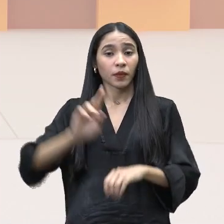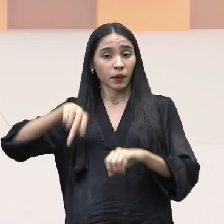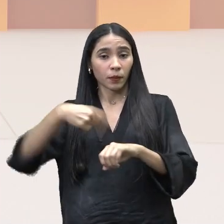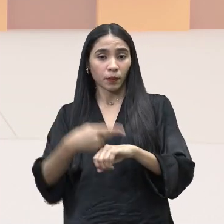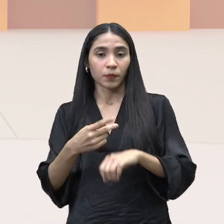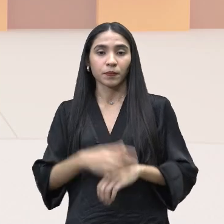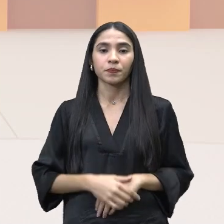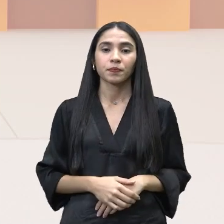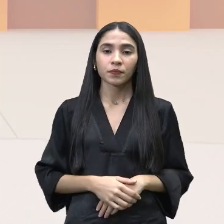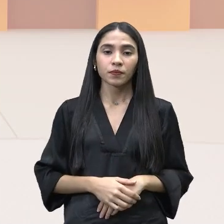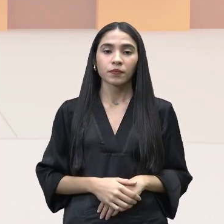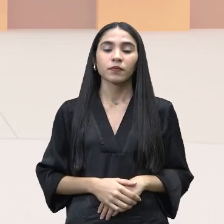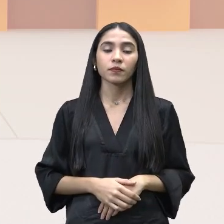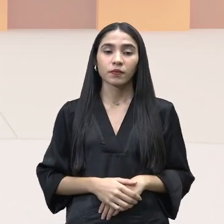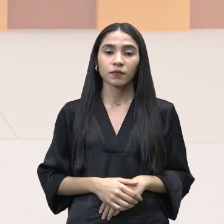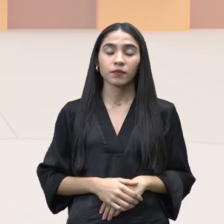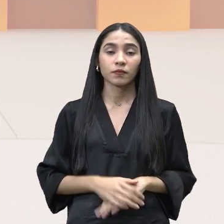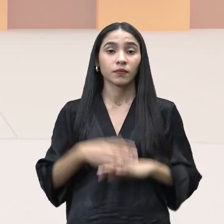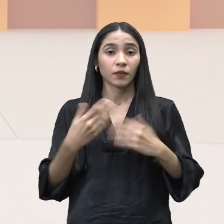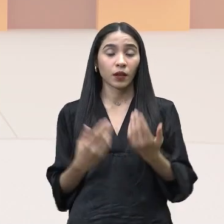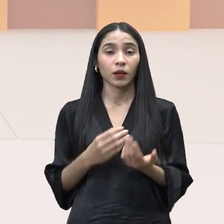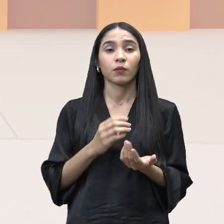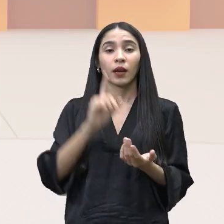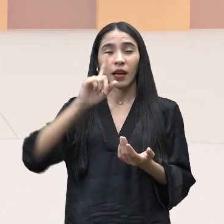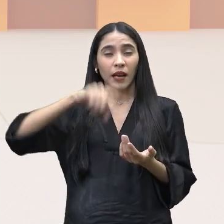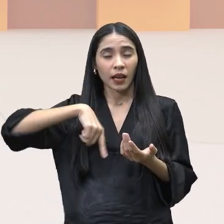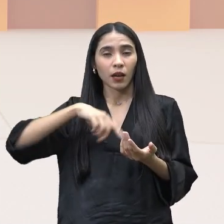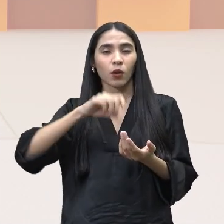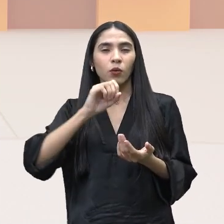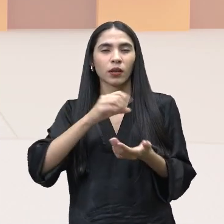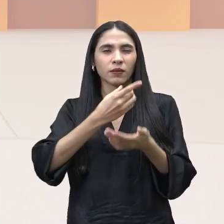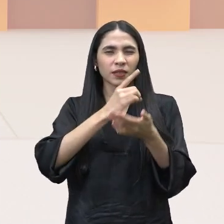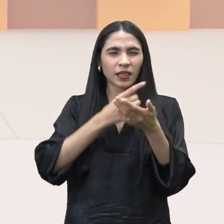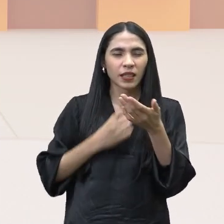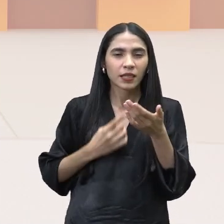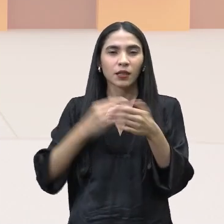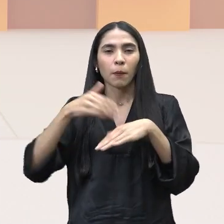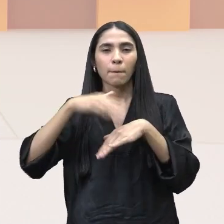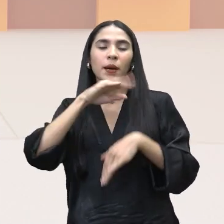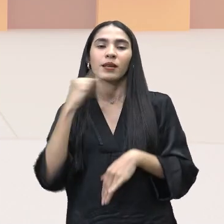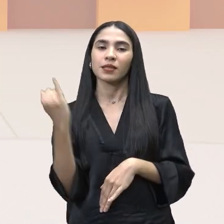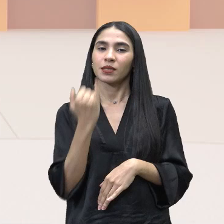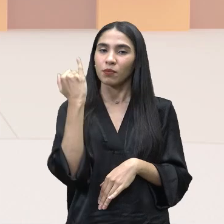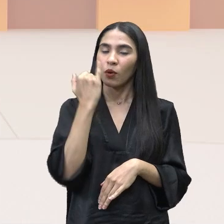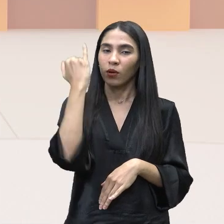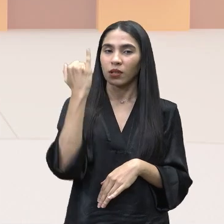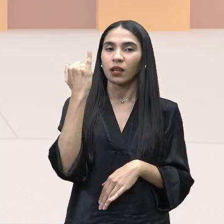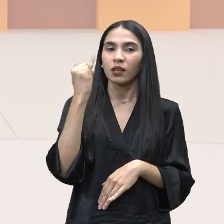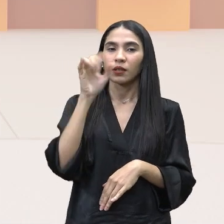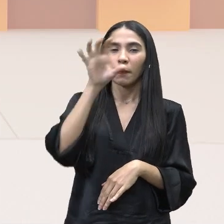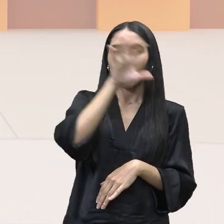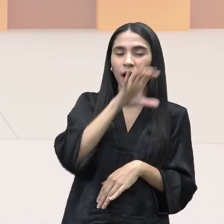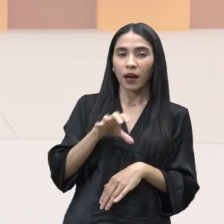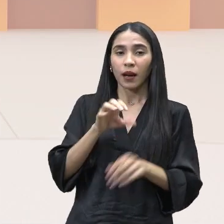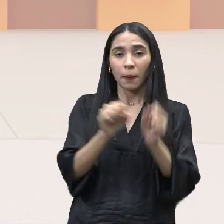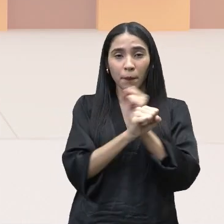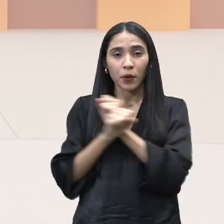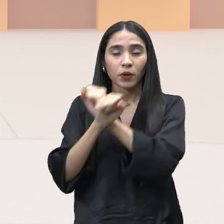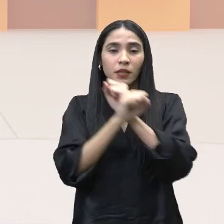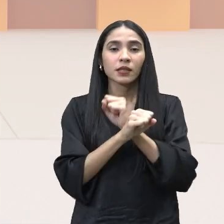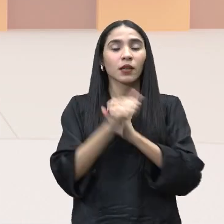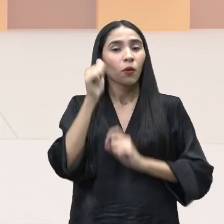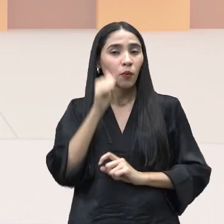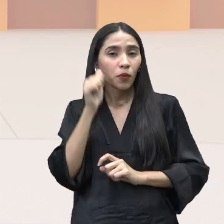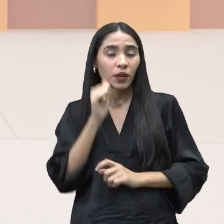Depois, então, este é um dos mais importantes instrumentos internacionais de proteção às